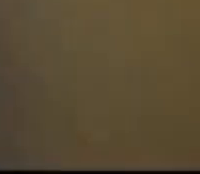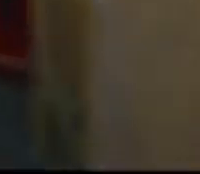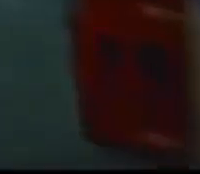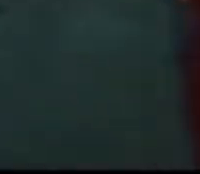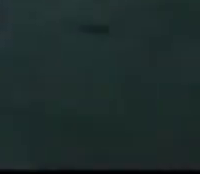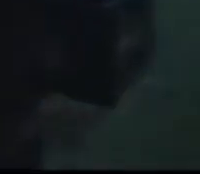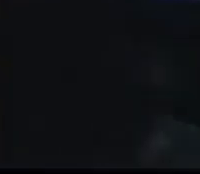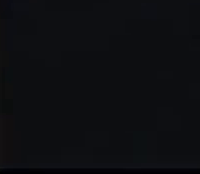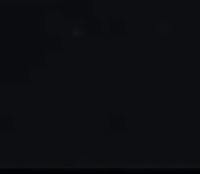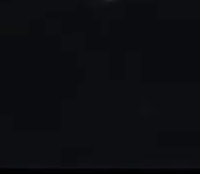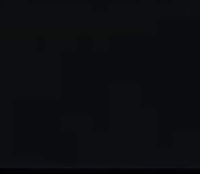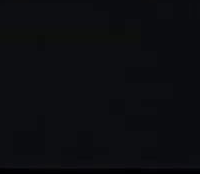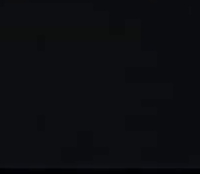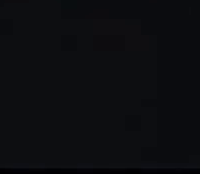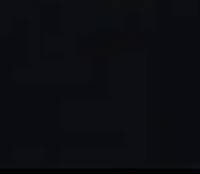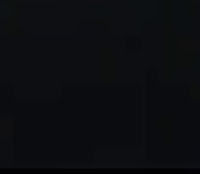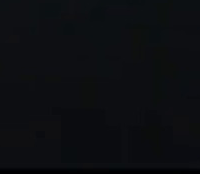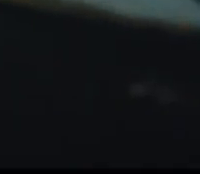Pronto.